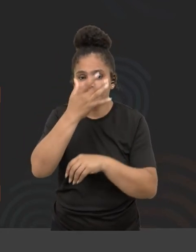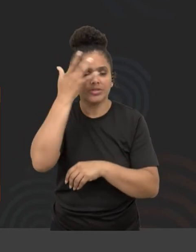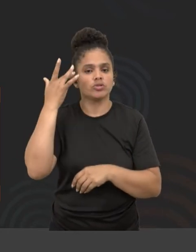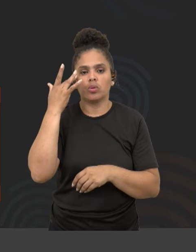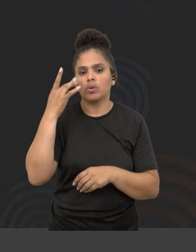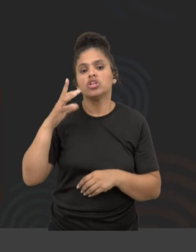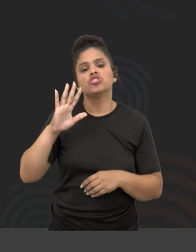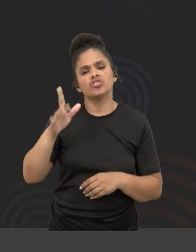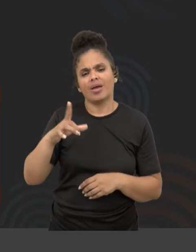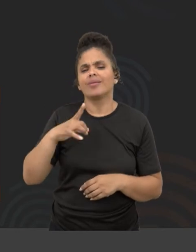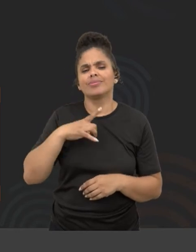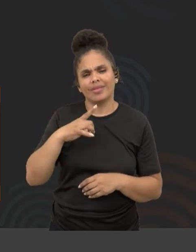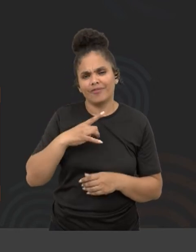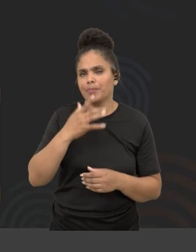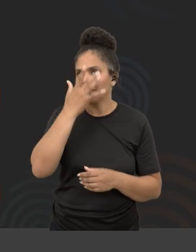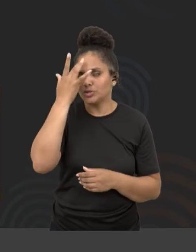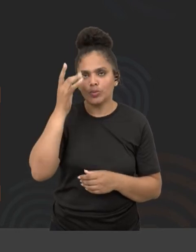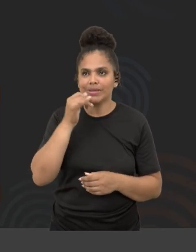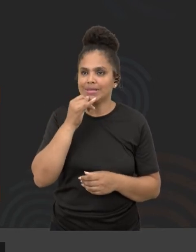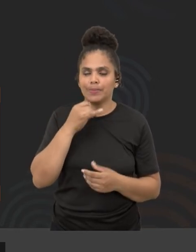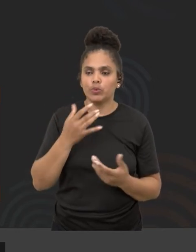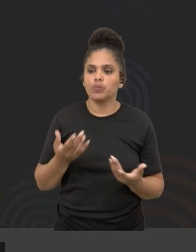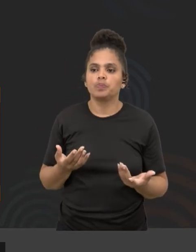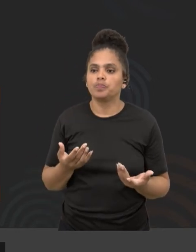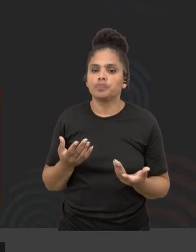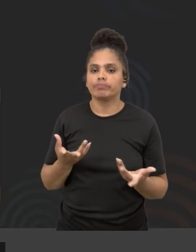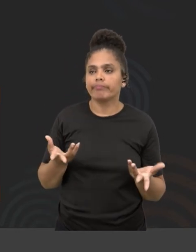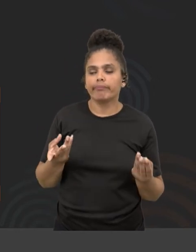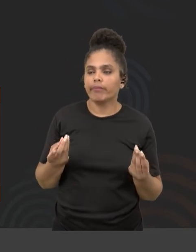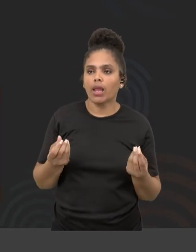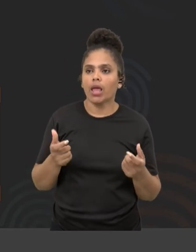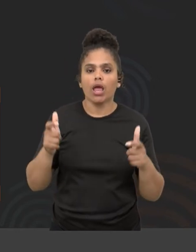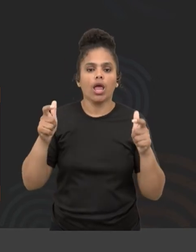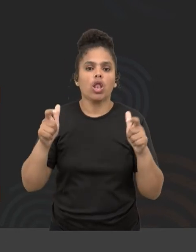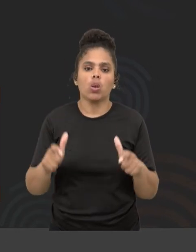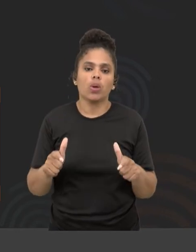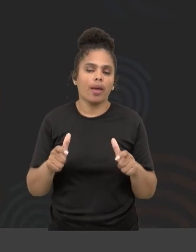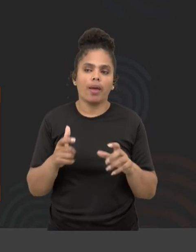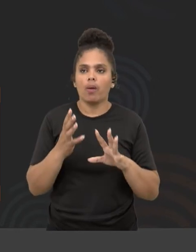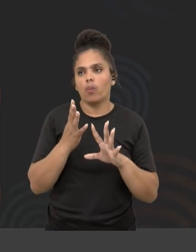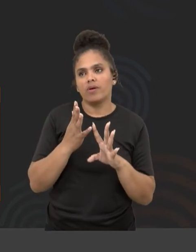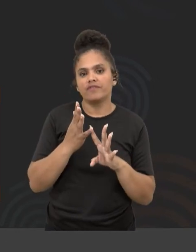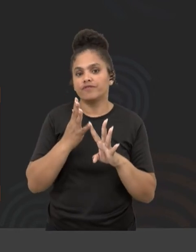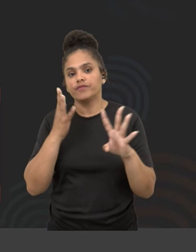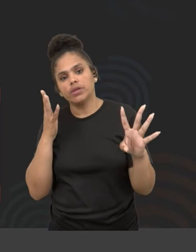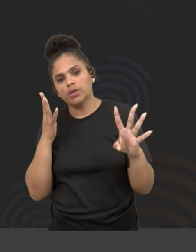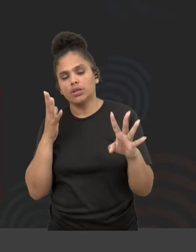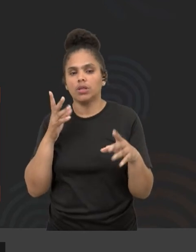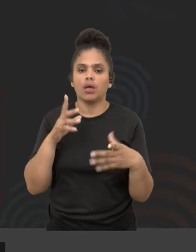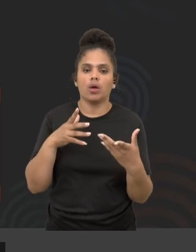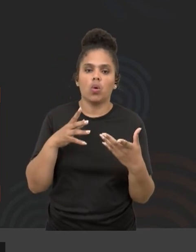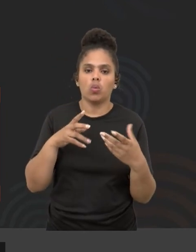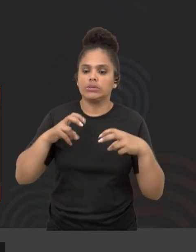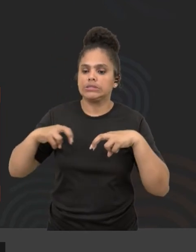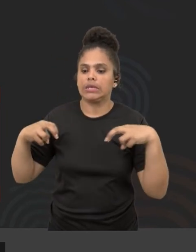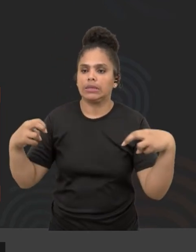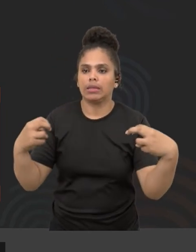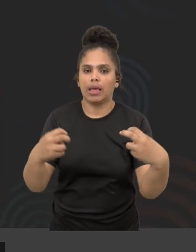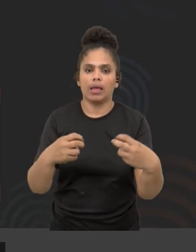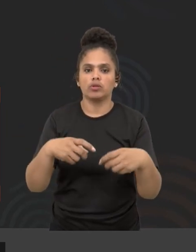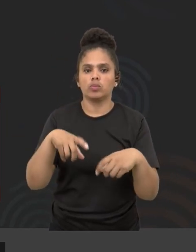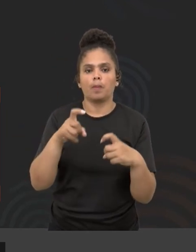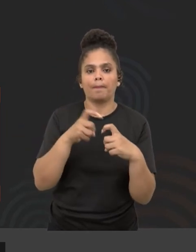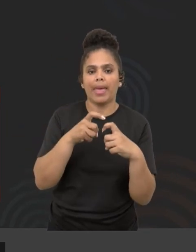numa situação onde a gente está, por exemplo, numa fila do médico esperando ser